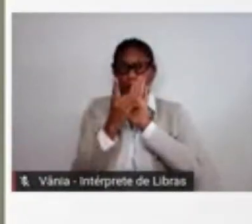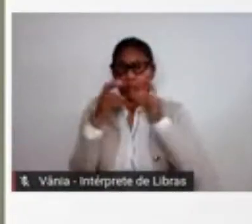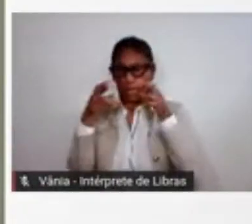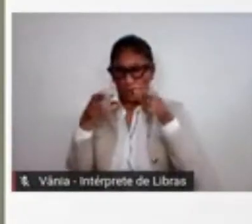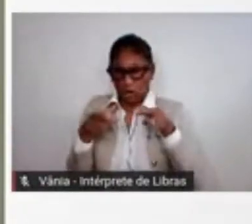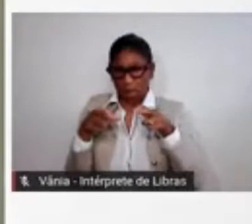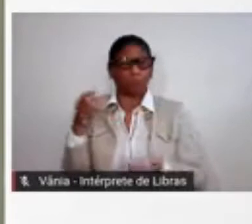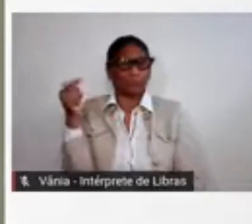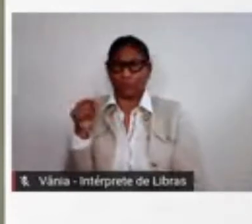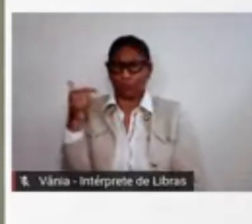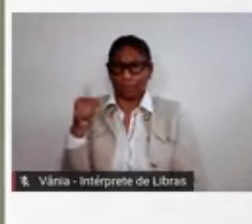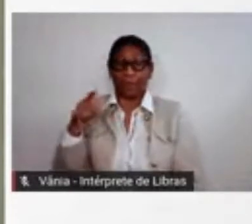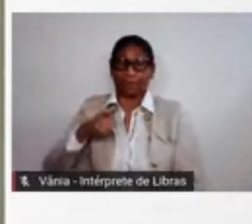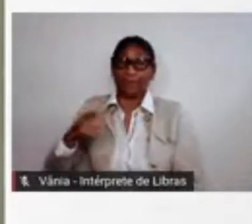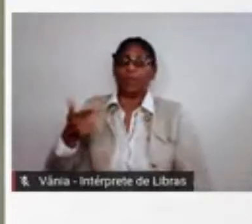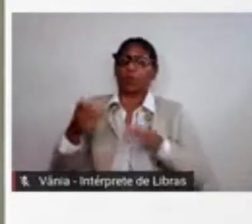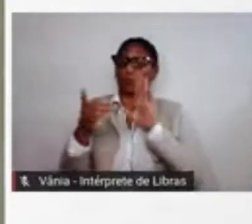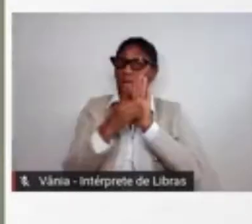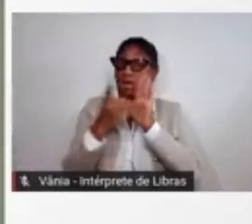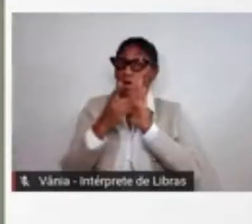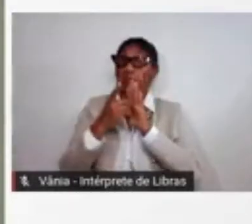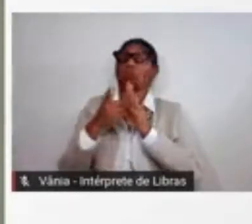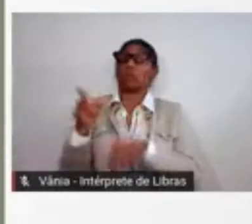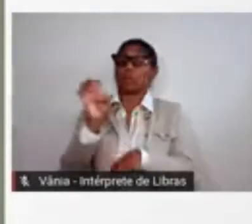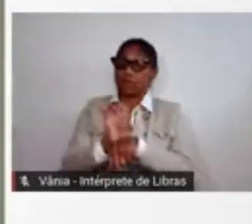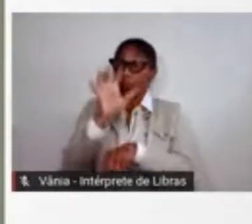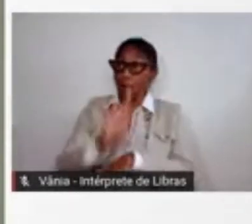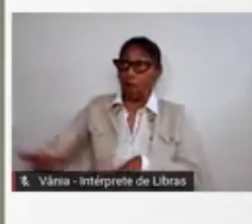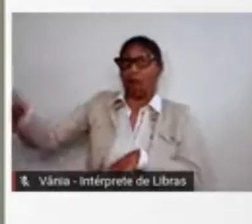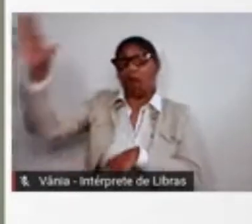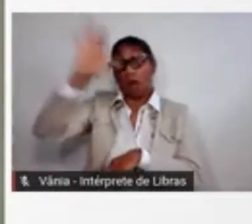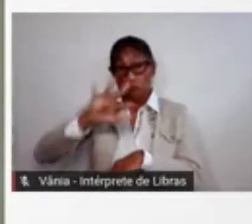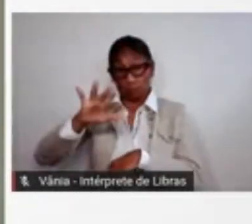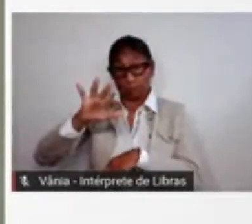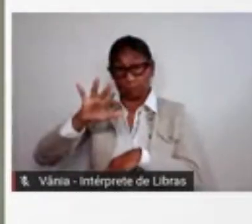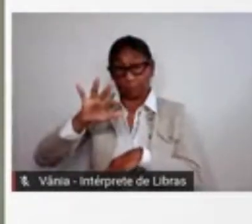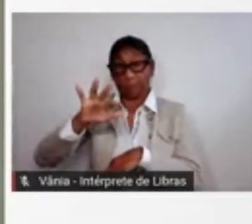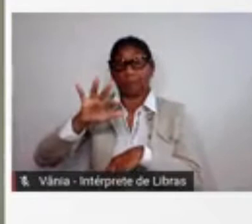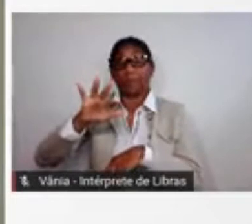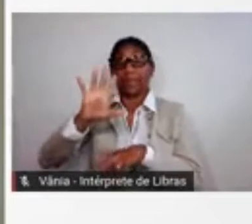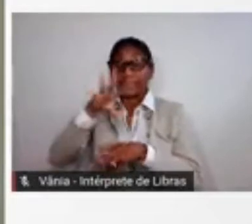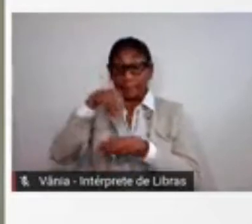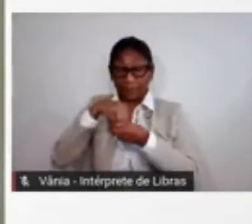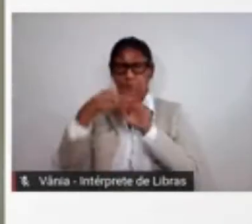Nós temos o decreto estadual e um decreto municipal. O que vai acontecer? O decreto estadual vai prever que os